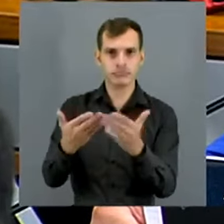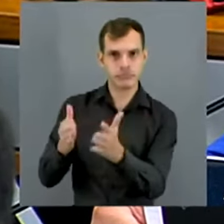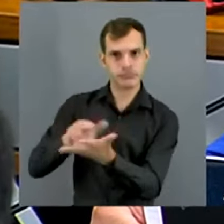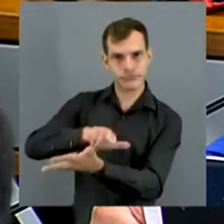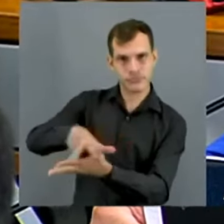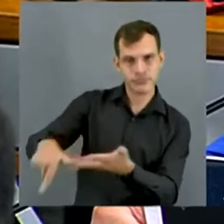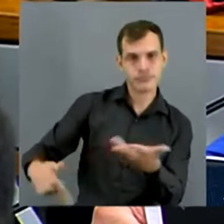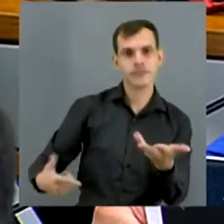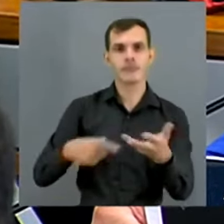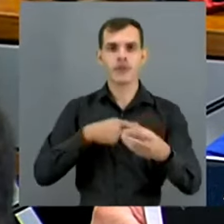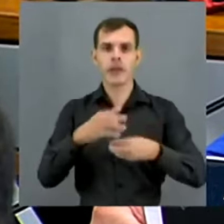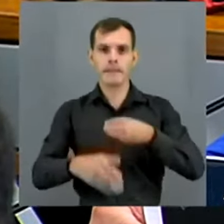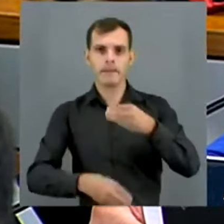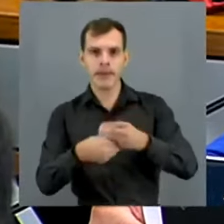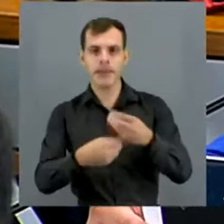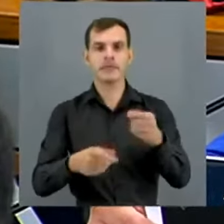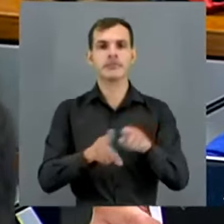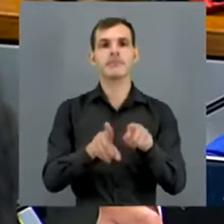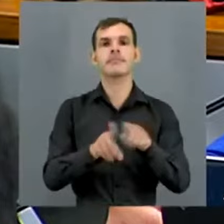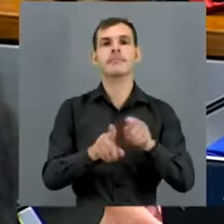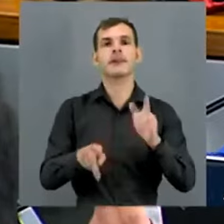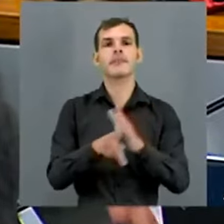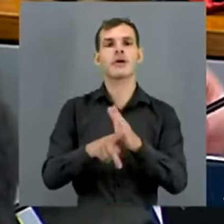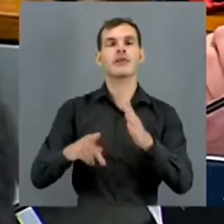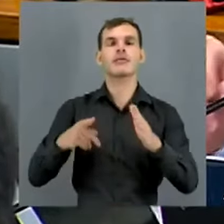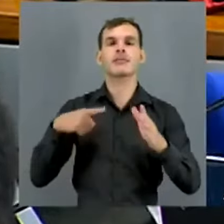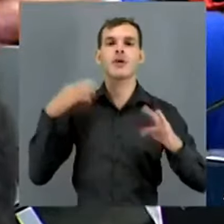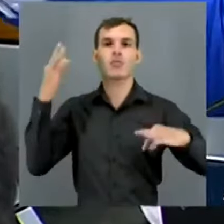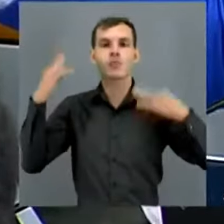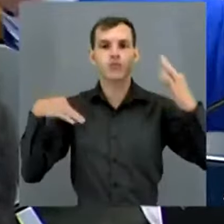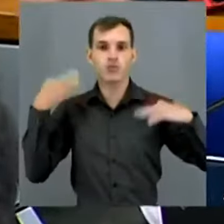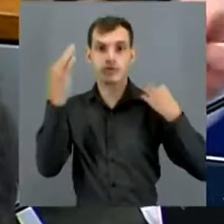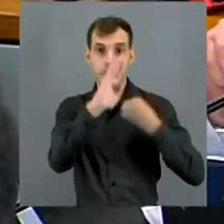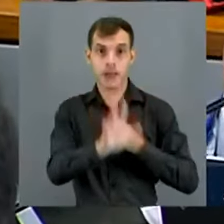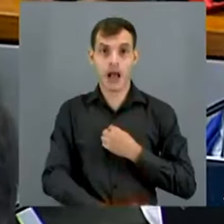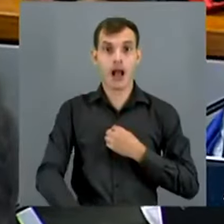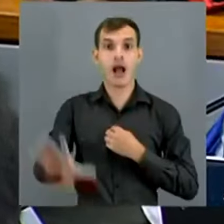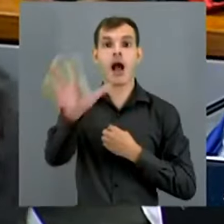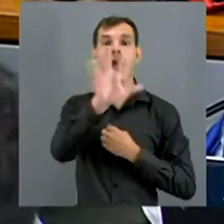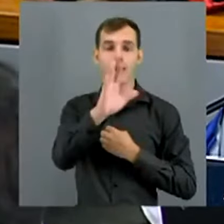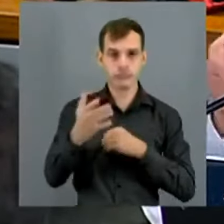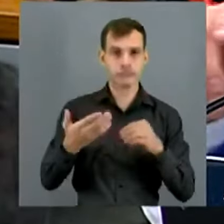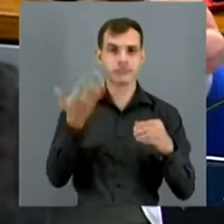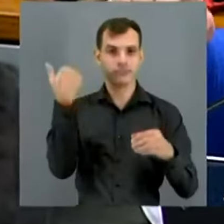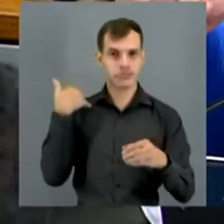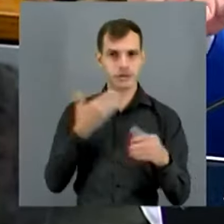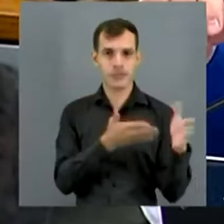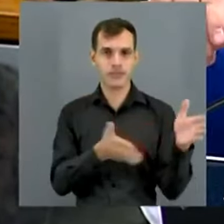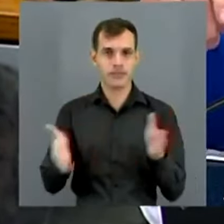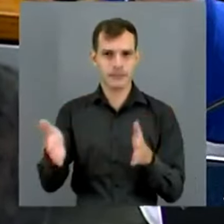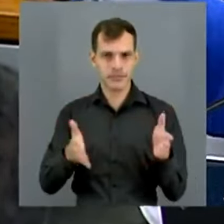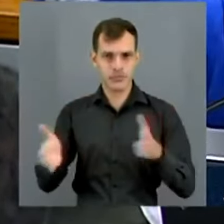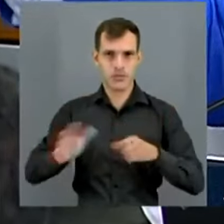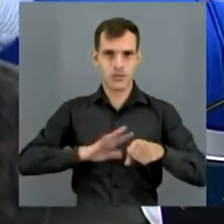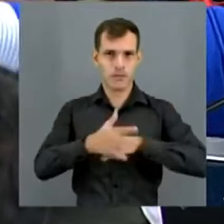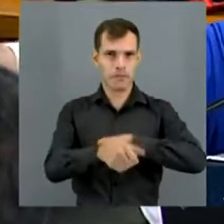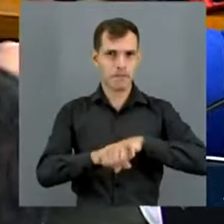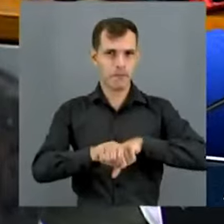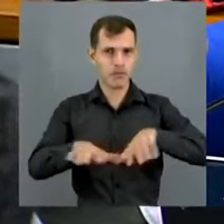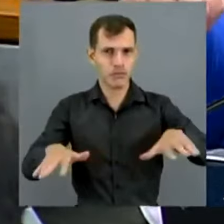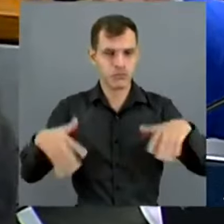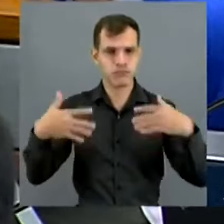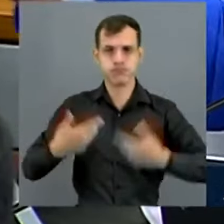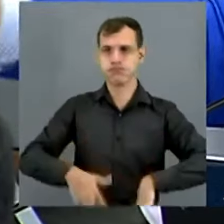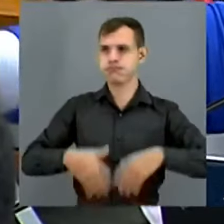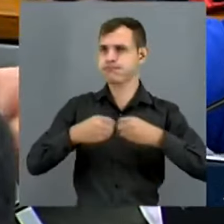do turismo, que congrega todo o segmento do turismo brasileiro tão afetado na pandemia e que gera tanto emprego, não